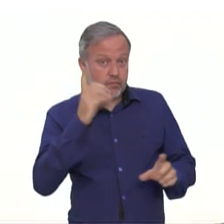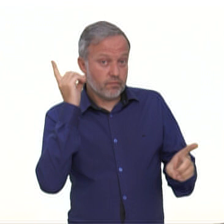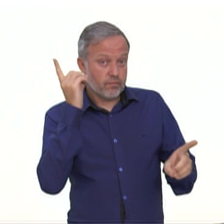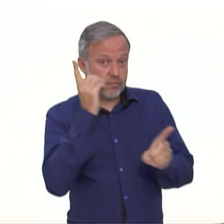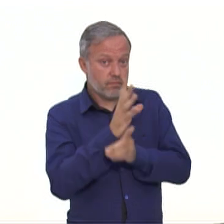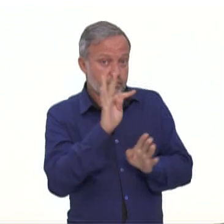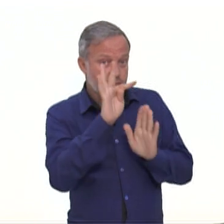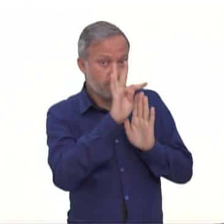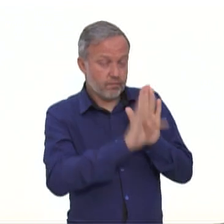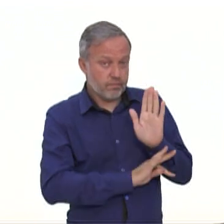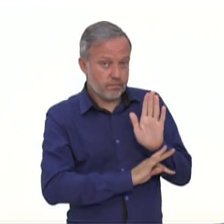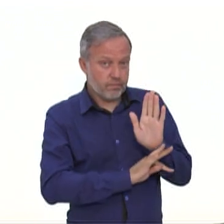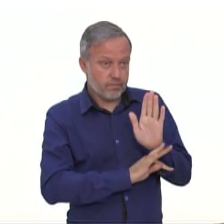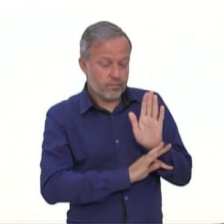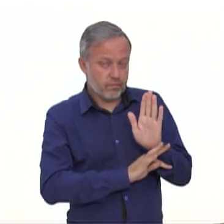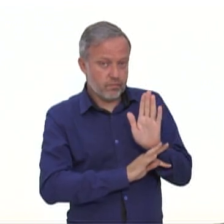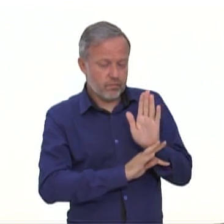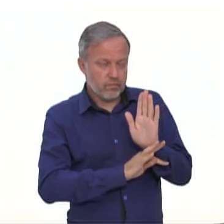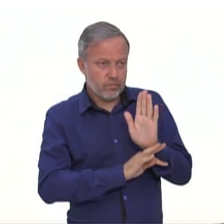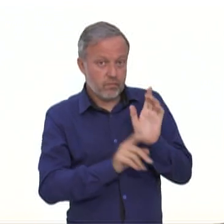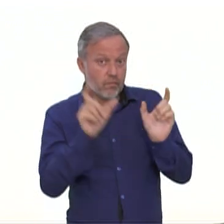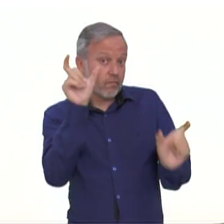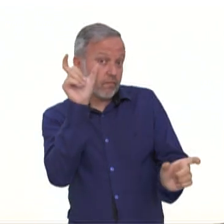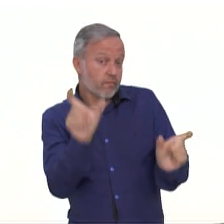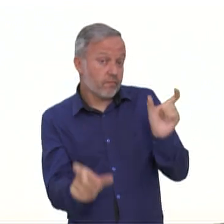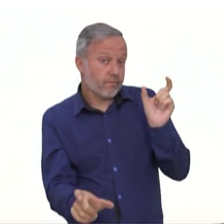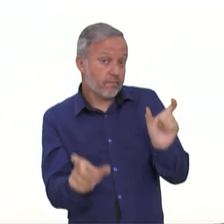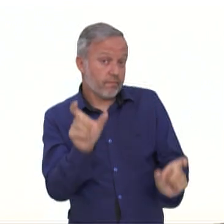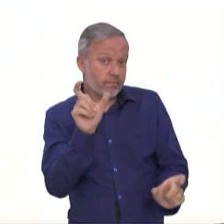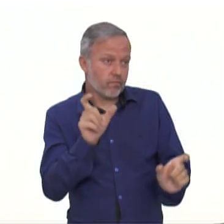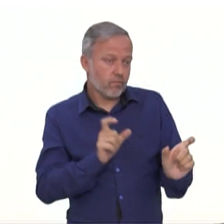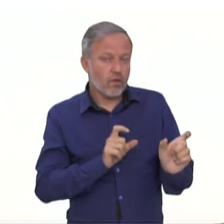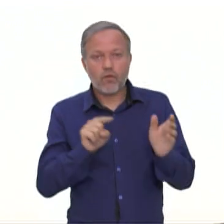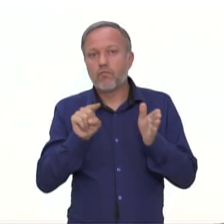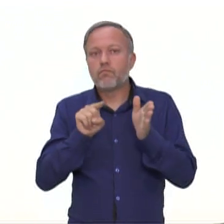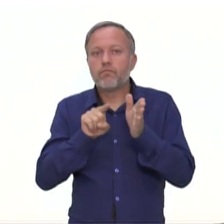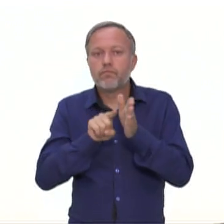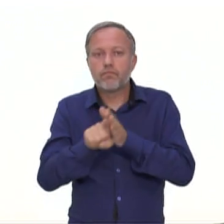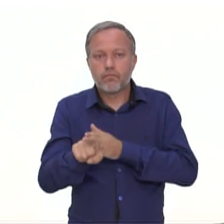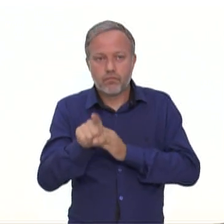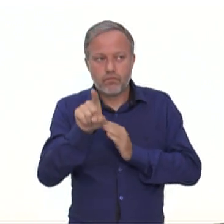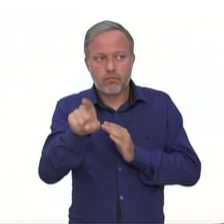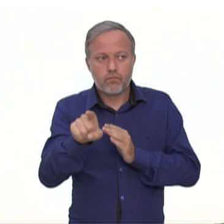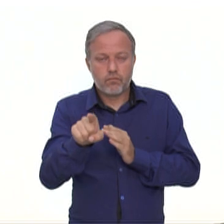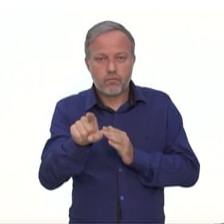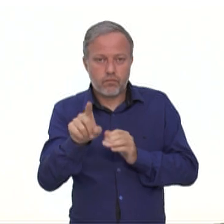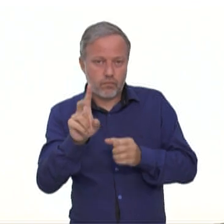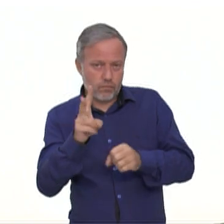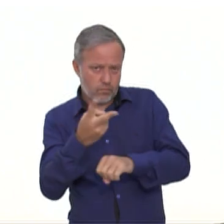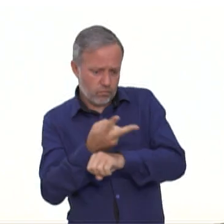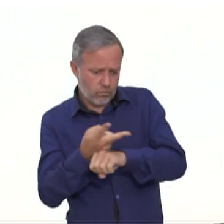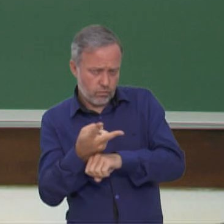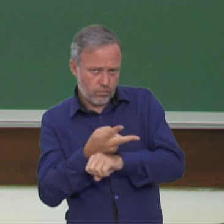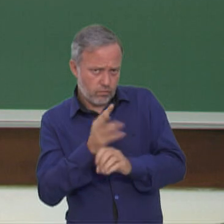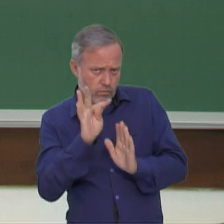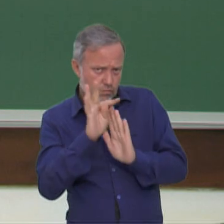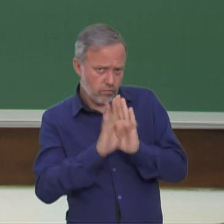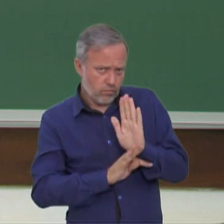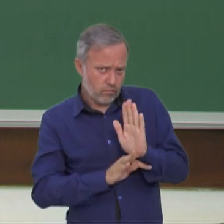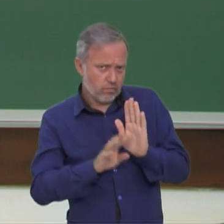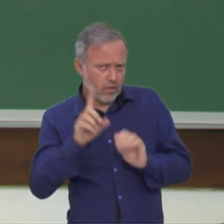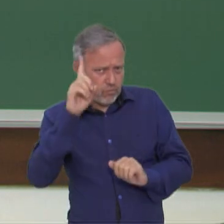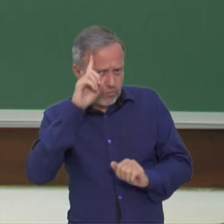o gênero a que se destina? Então, eu não estou perguntando pedindo para que vocês localizem no texto